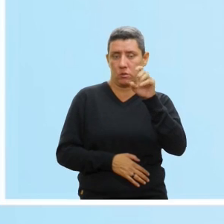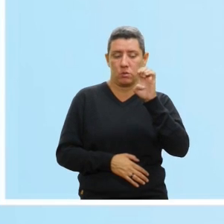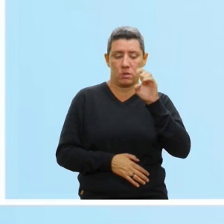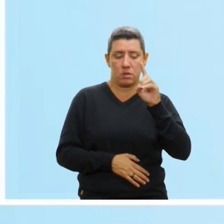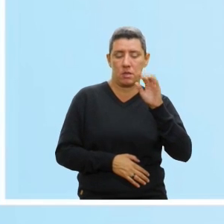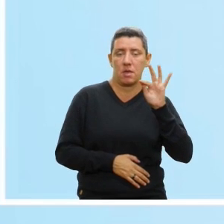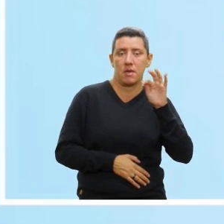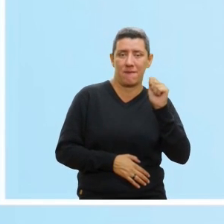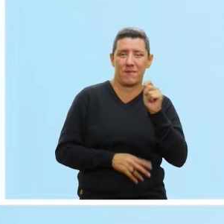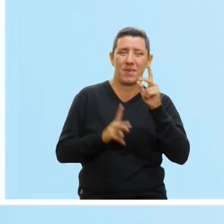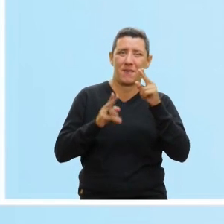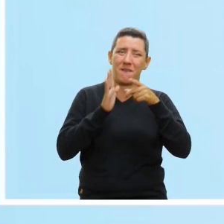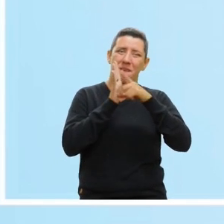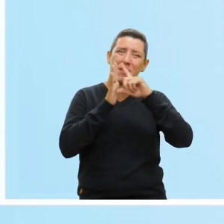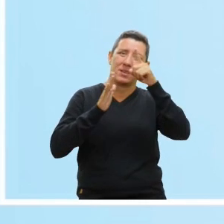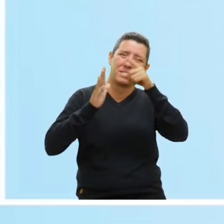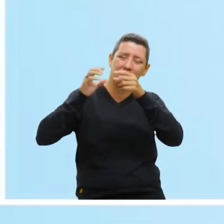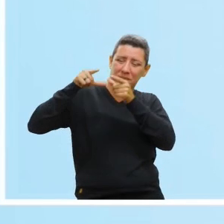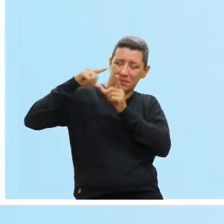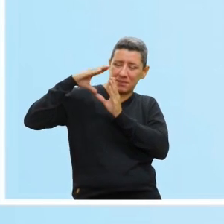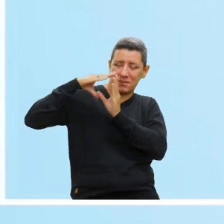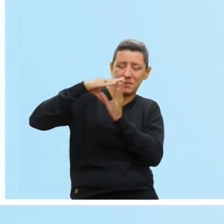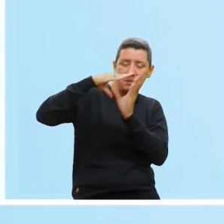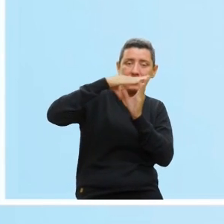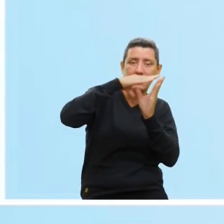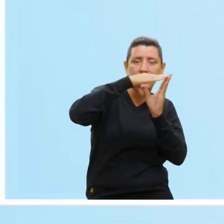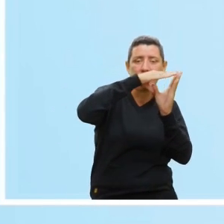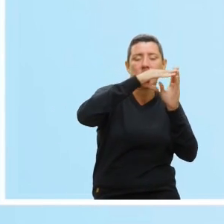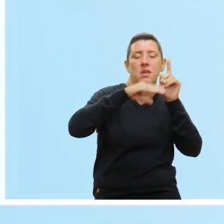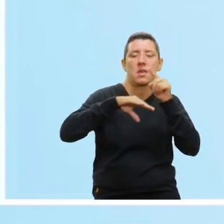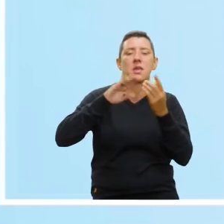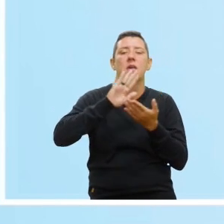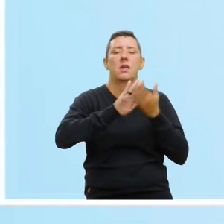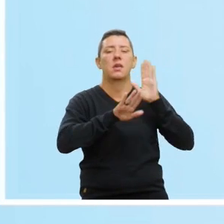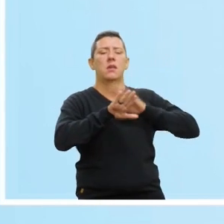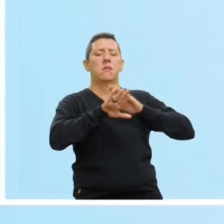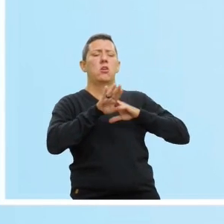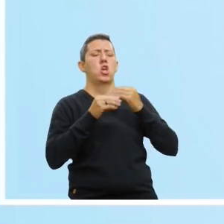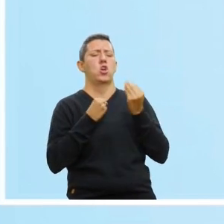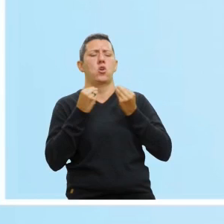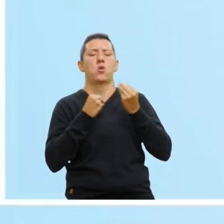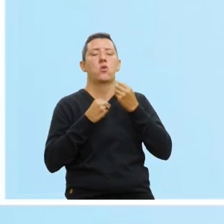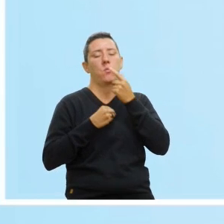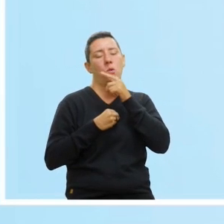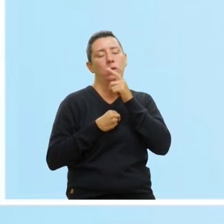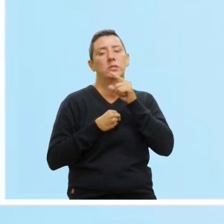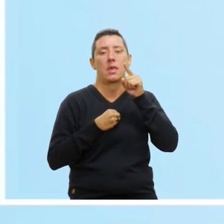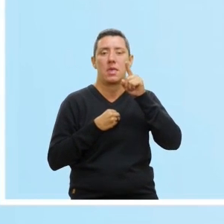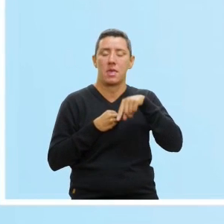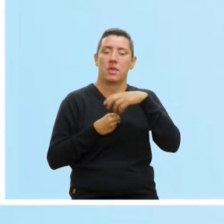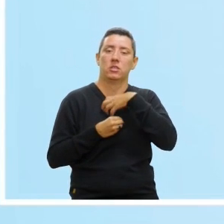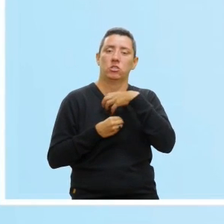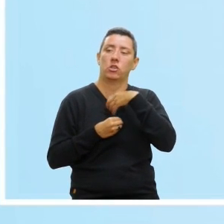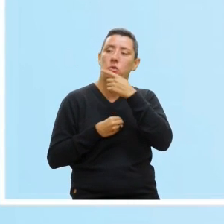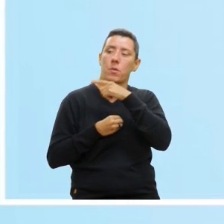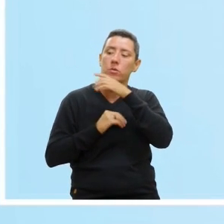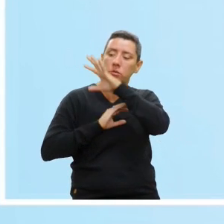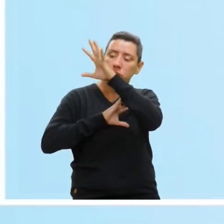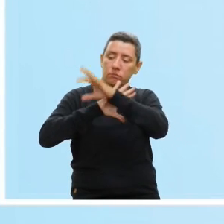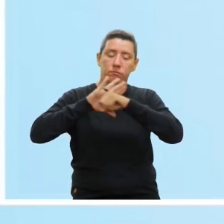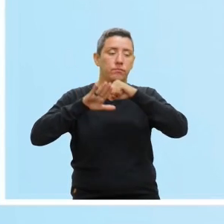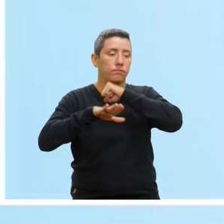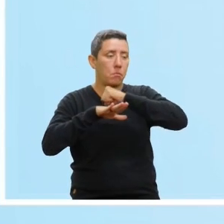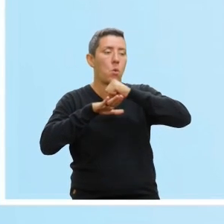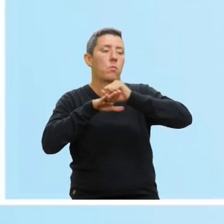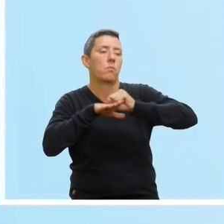daqueles pontos que eu mostrei as amplificações, esse é o conceito por trás para amplificar o sinal e poder ter potência suficiente para chegar do outro